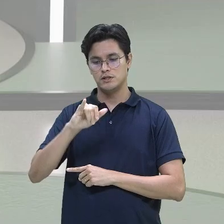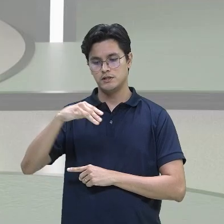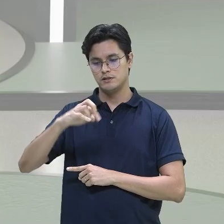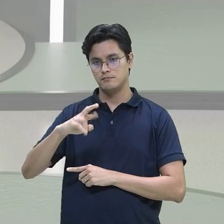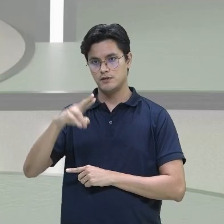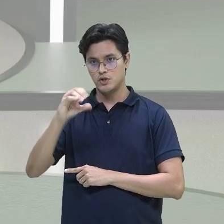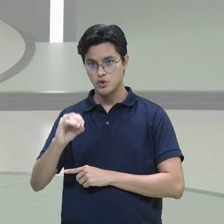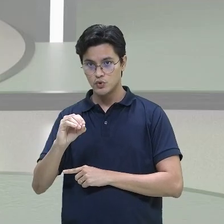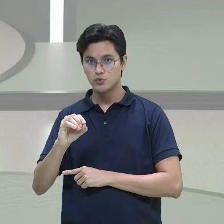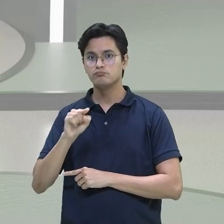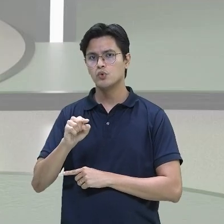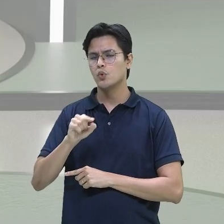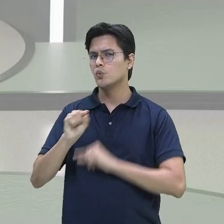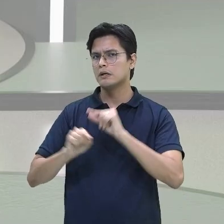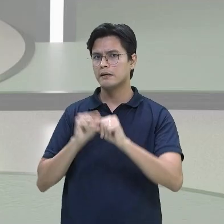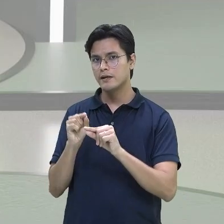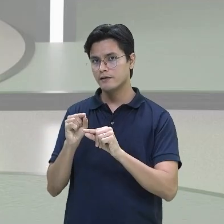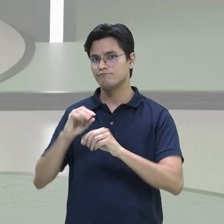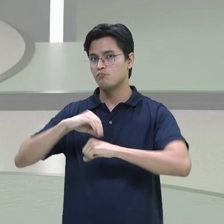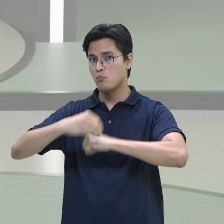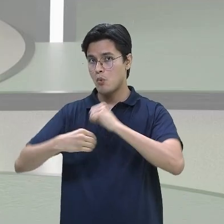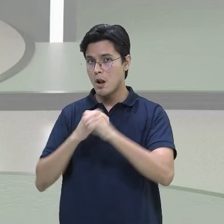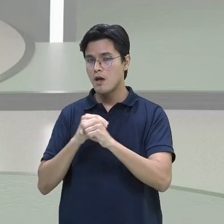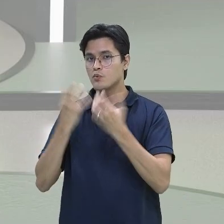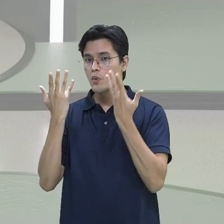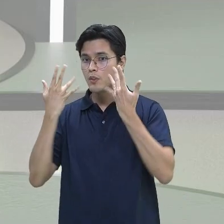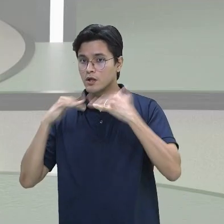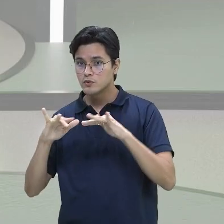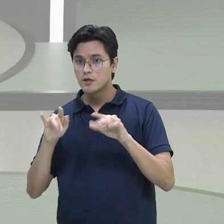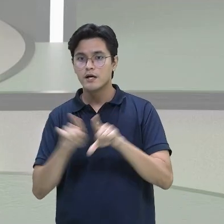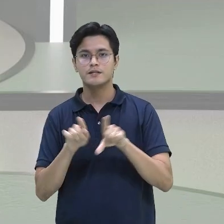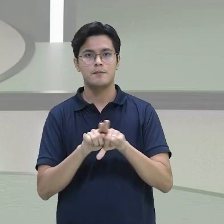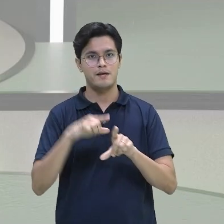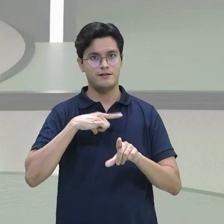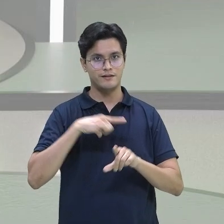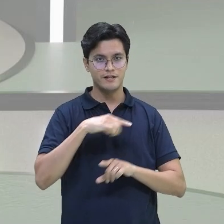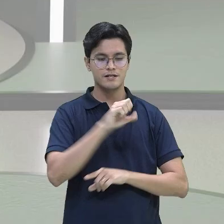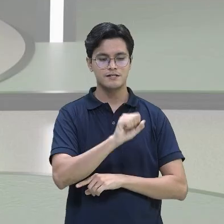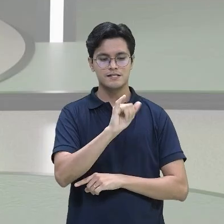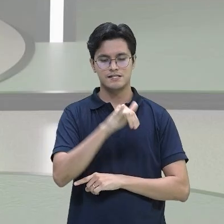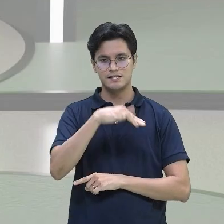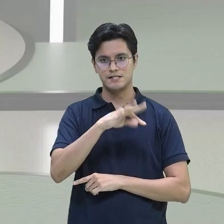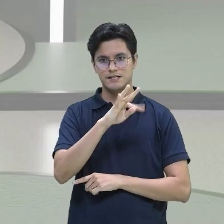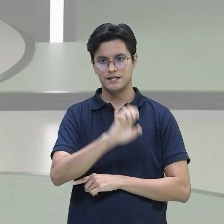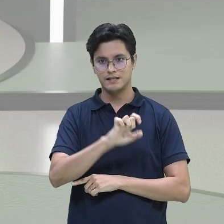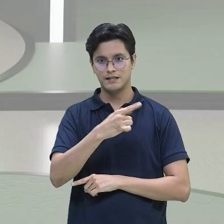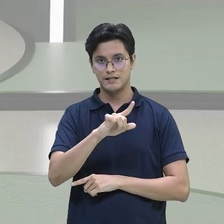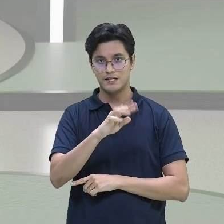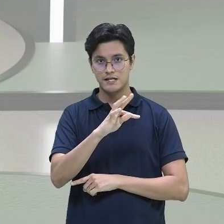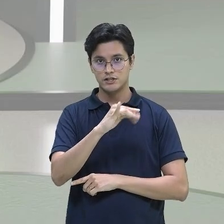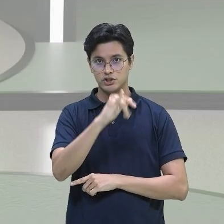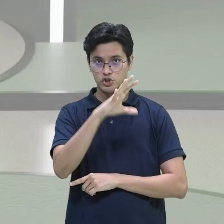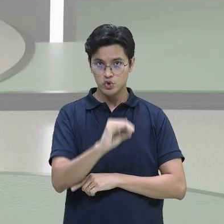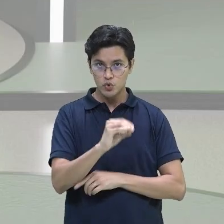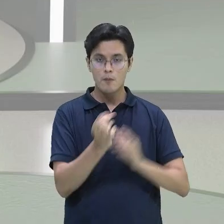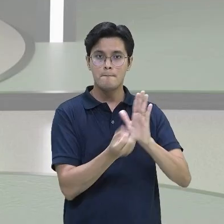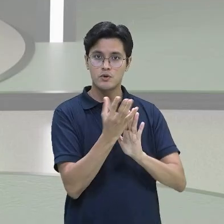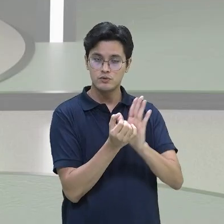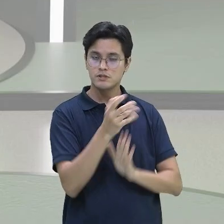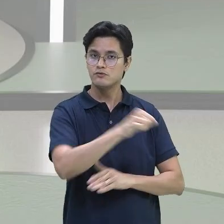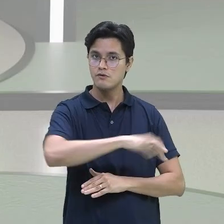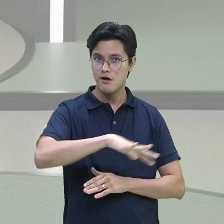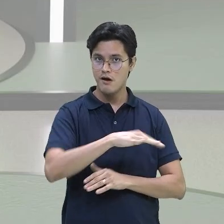ocorrem na natureza. Exemplos de polímeros naturais, por exemplo, a borracha, né? Também pode